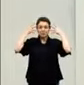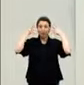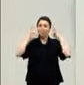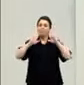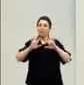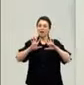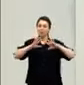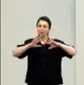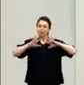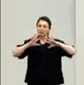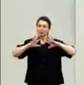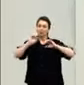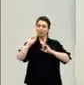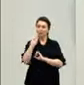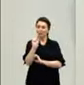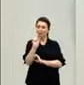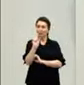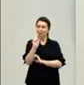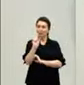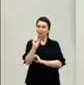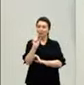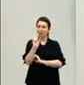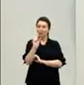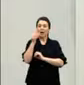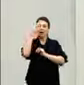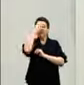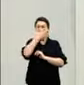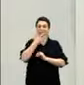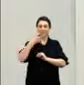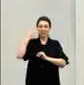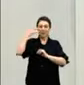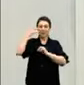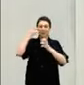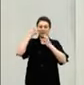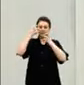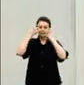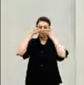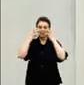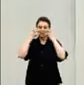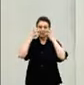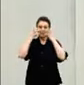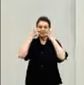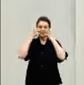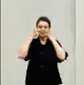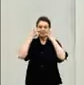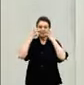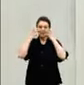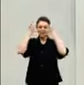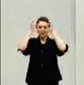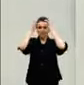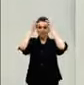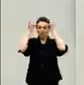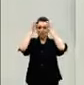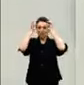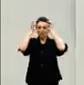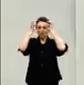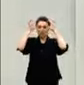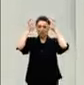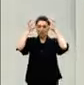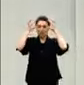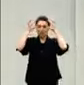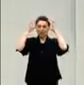aquela parte, né? Fica firme, fica paradinho, firme, tira lá as rugas, né? O botox faz isso,